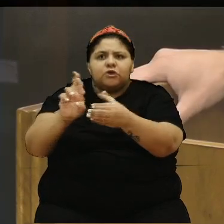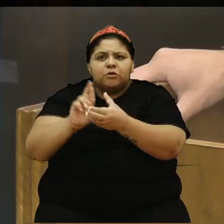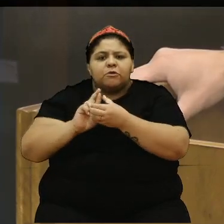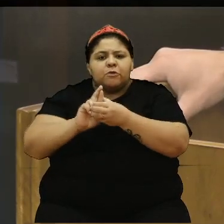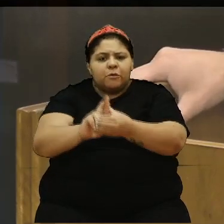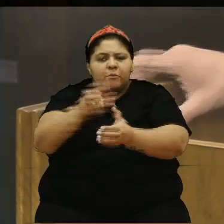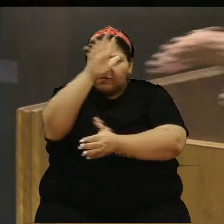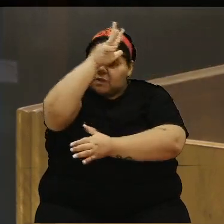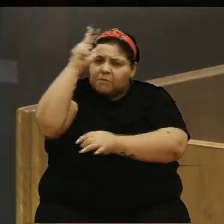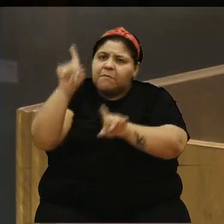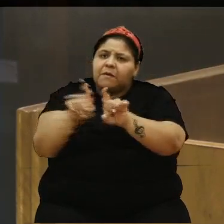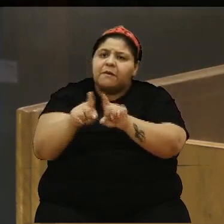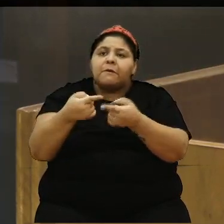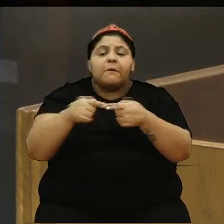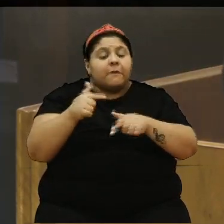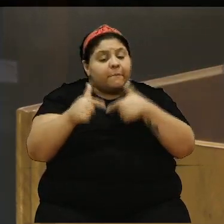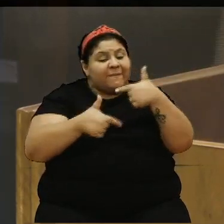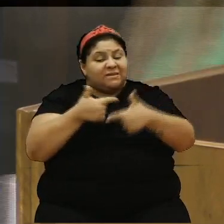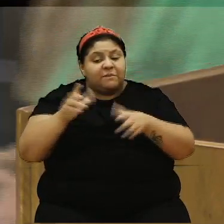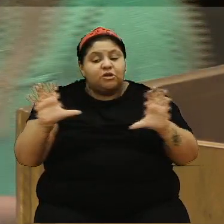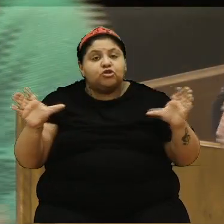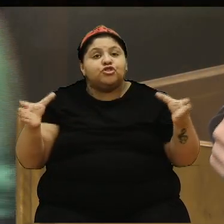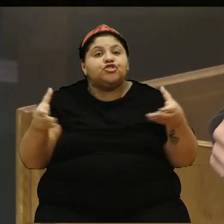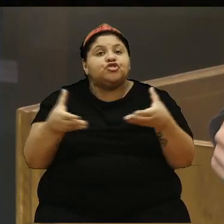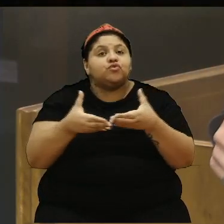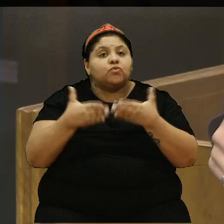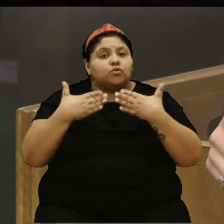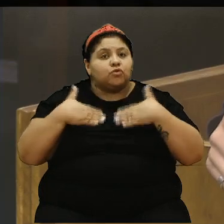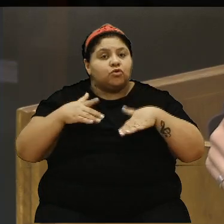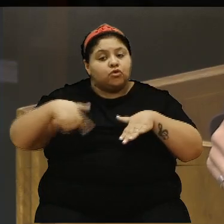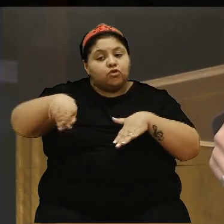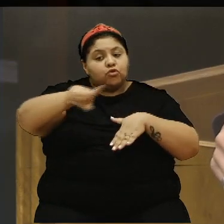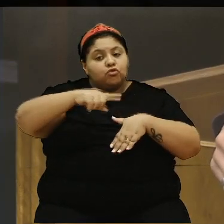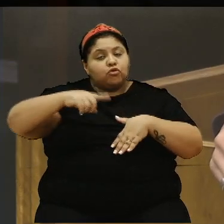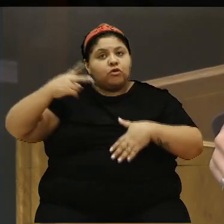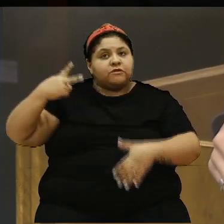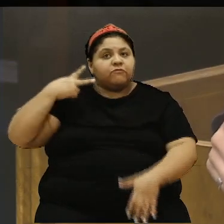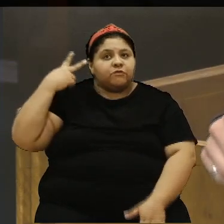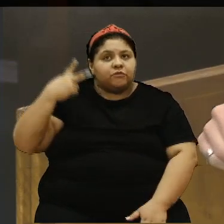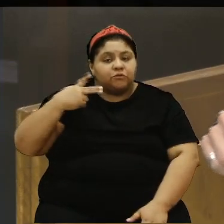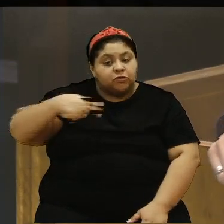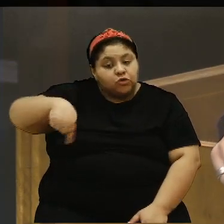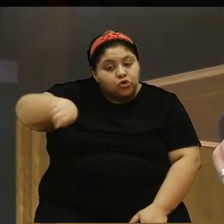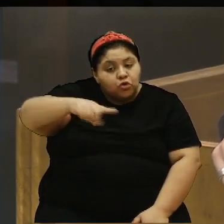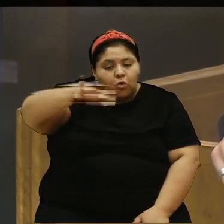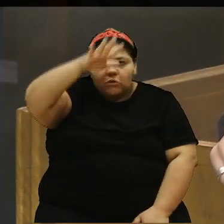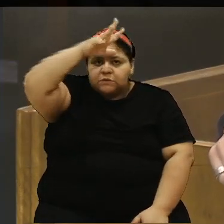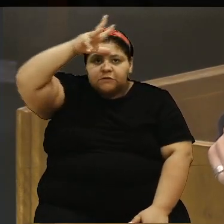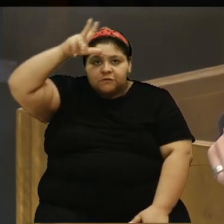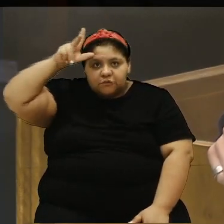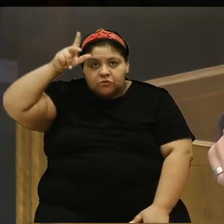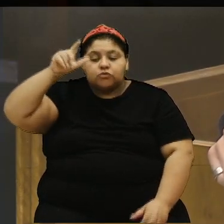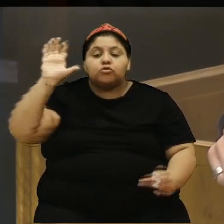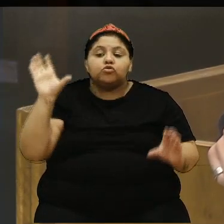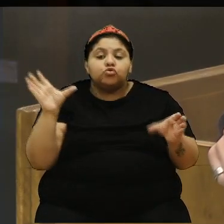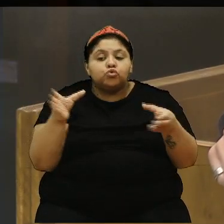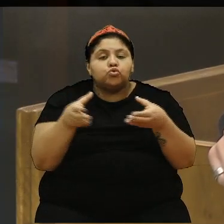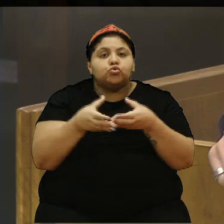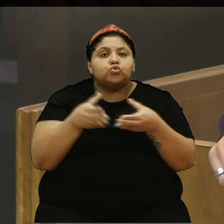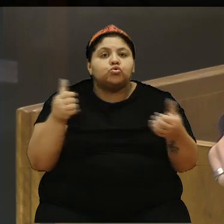município interferir, mas um trabalho em equipe, em harmonia, nós, Legislativo, nós, Executivo,